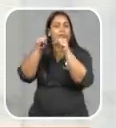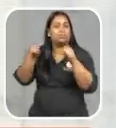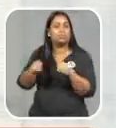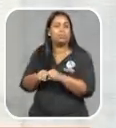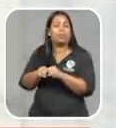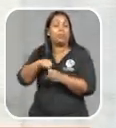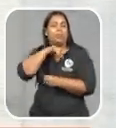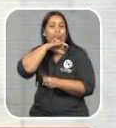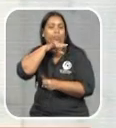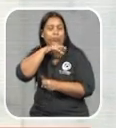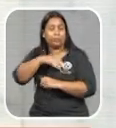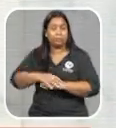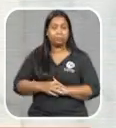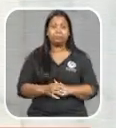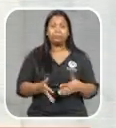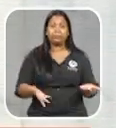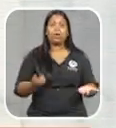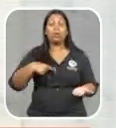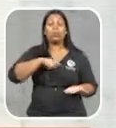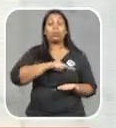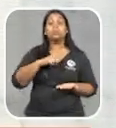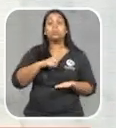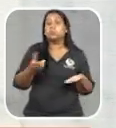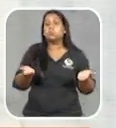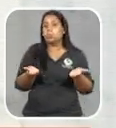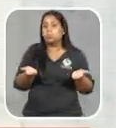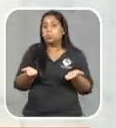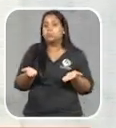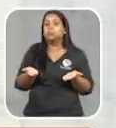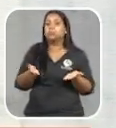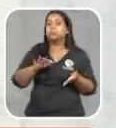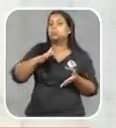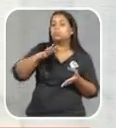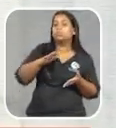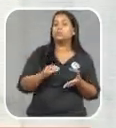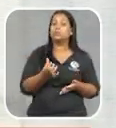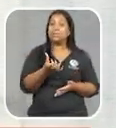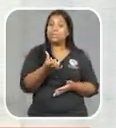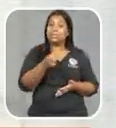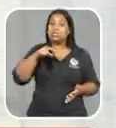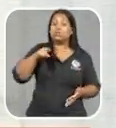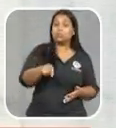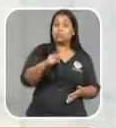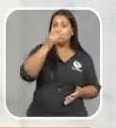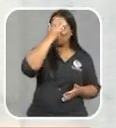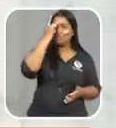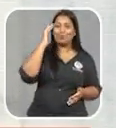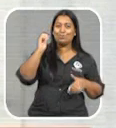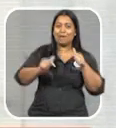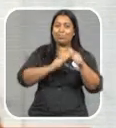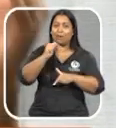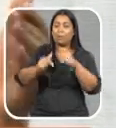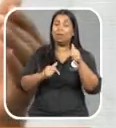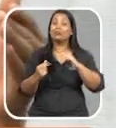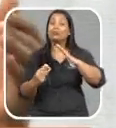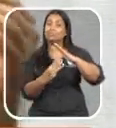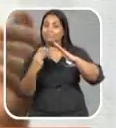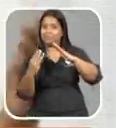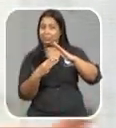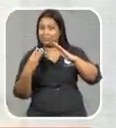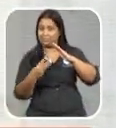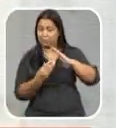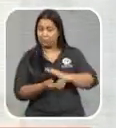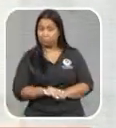hoje, aproximadamente 6 mil trabalhadores terceirizados. Eles são já quase a maioria